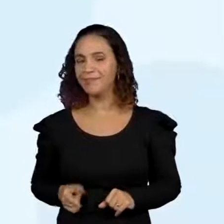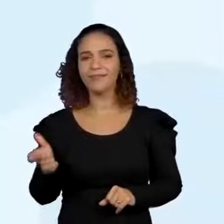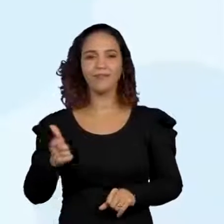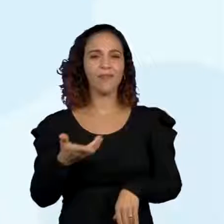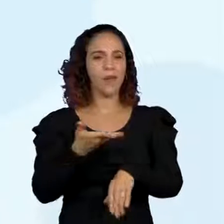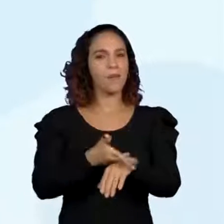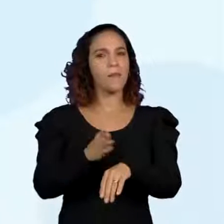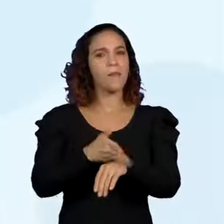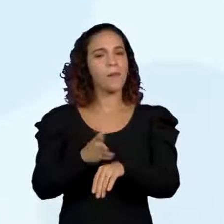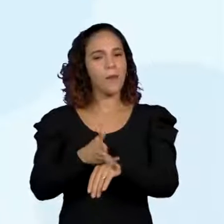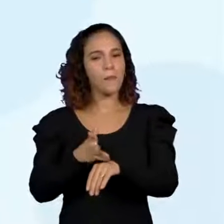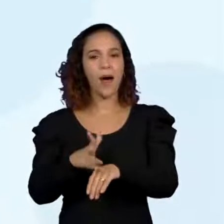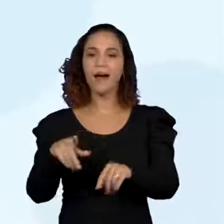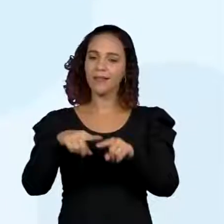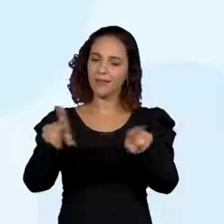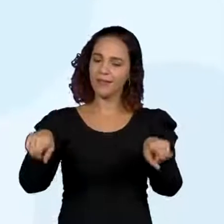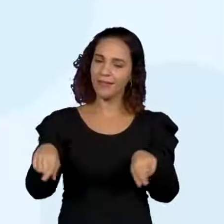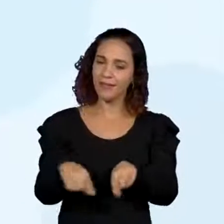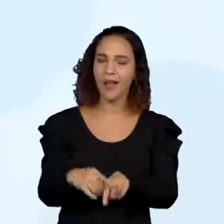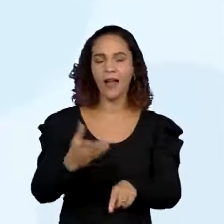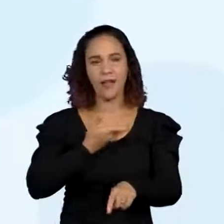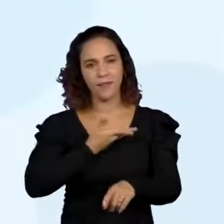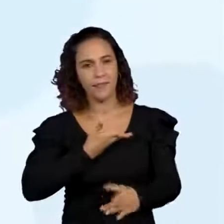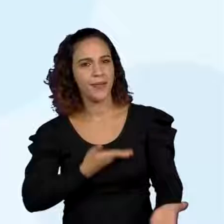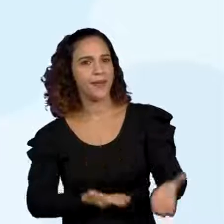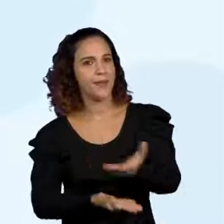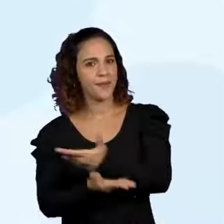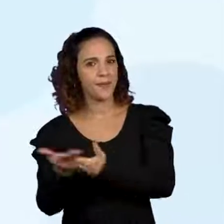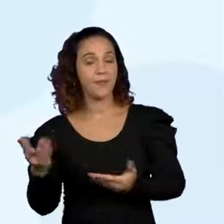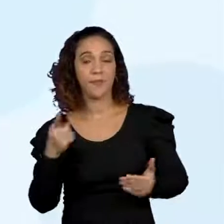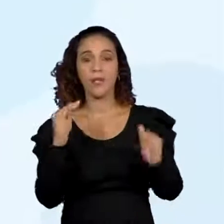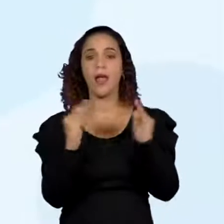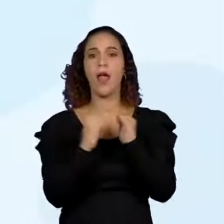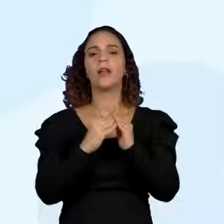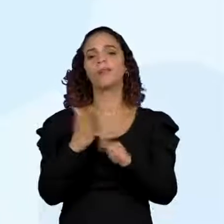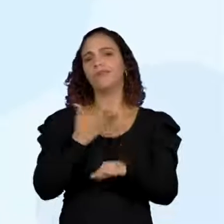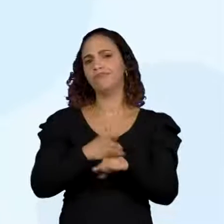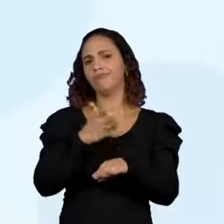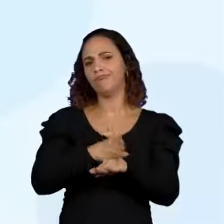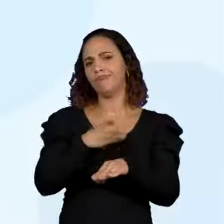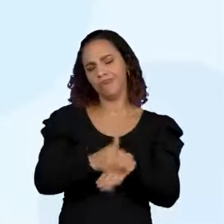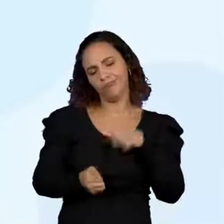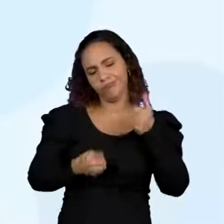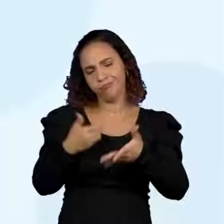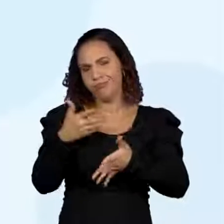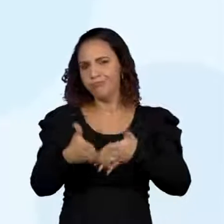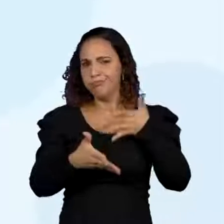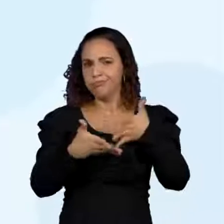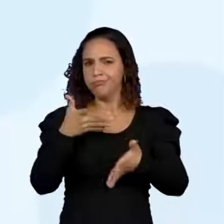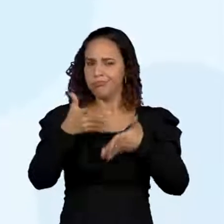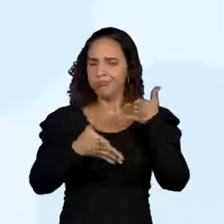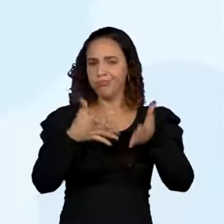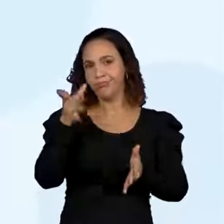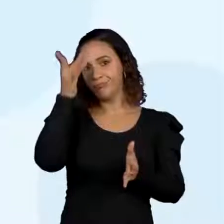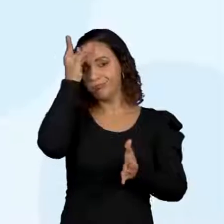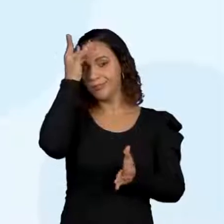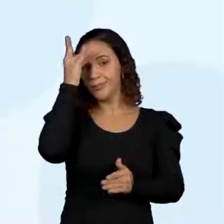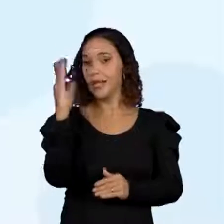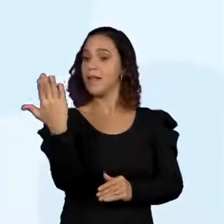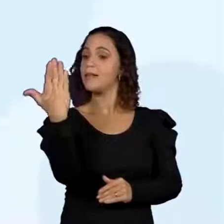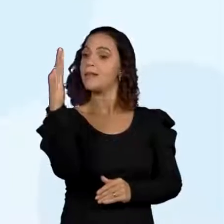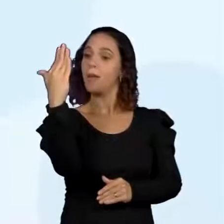da leitura em sala com seus colegas, ensaie em sua casa. Ensaie na frente de